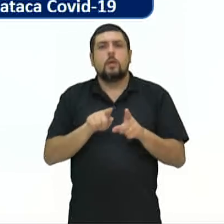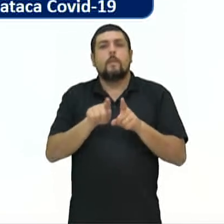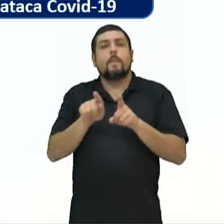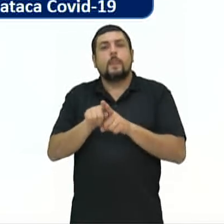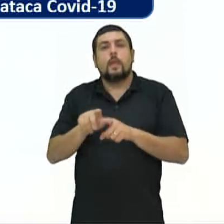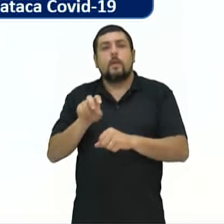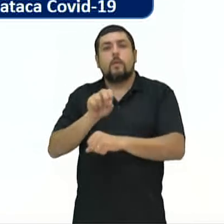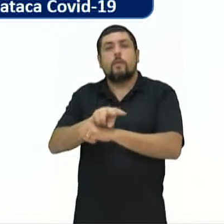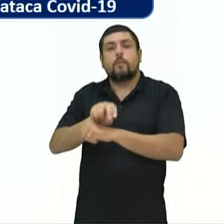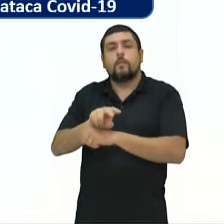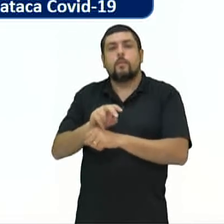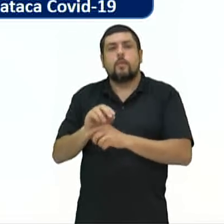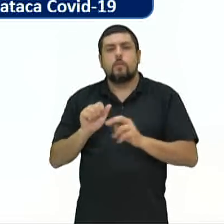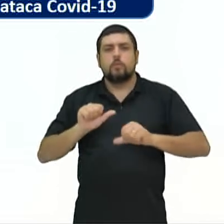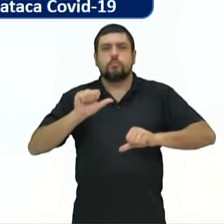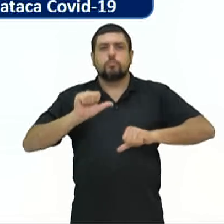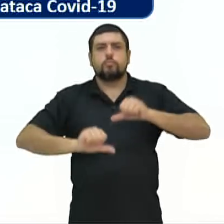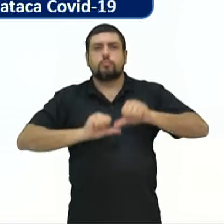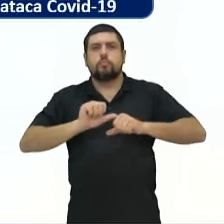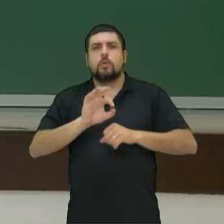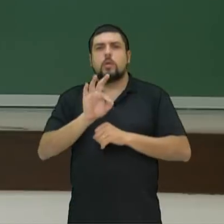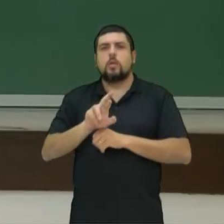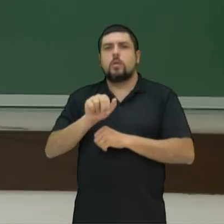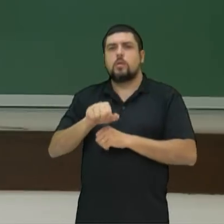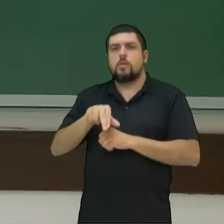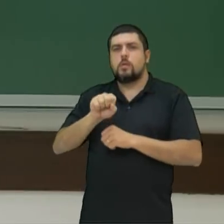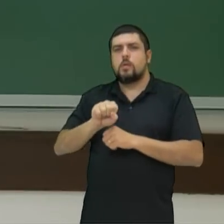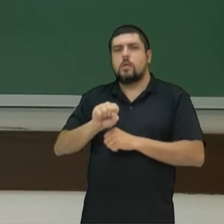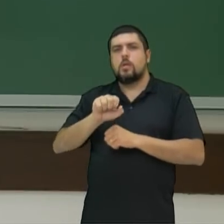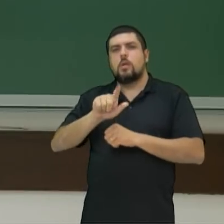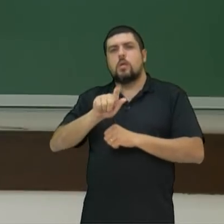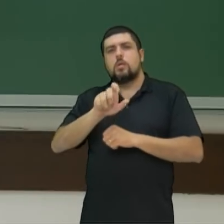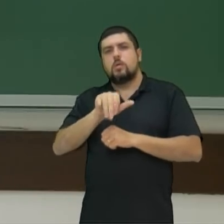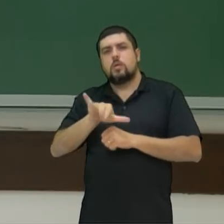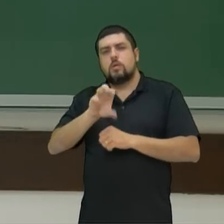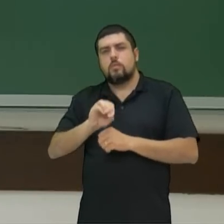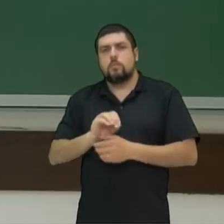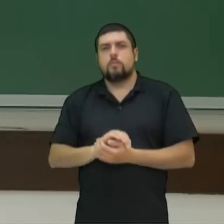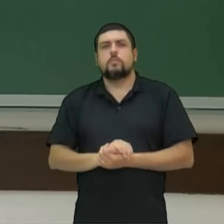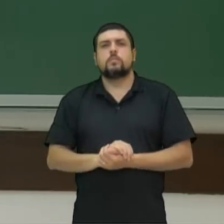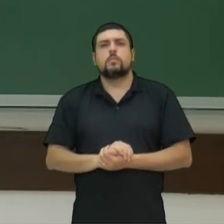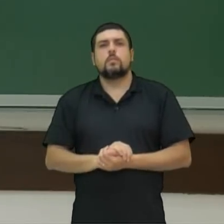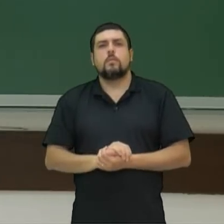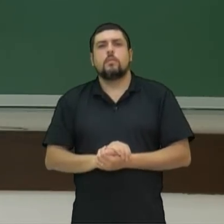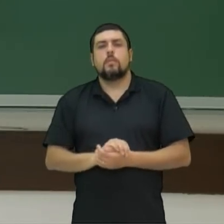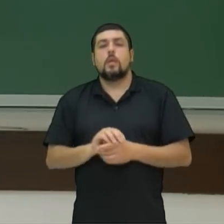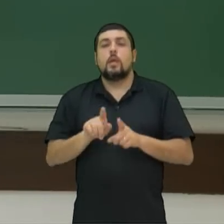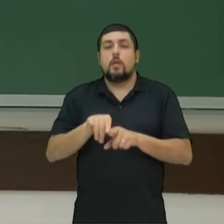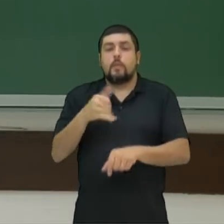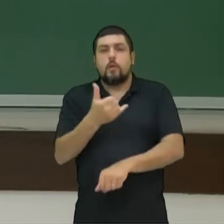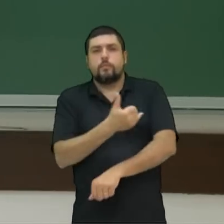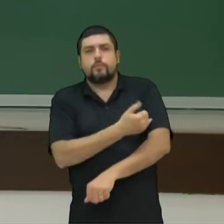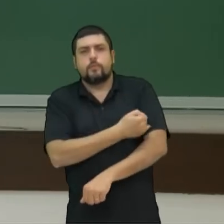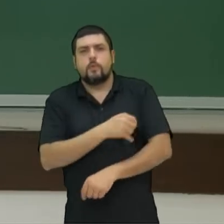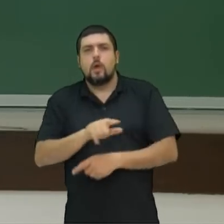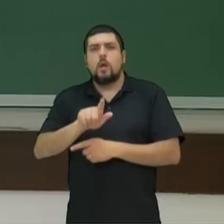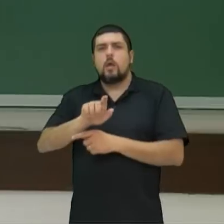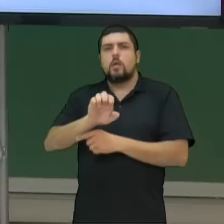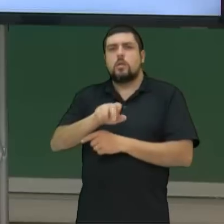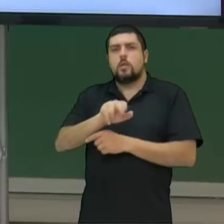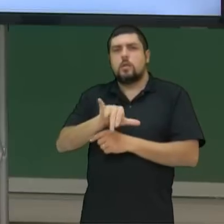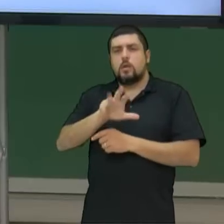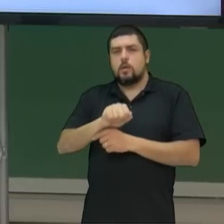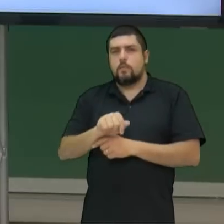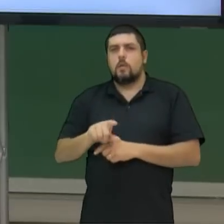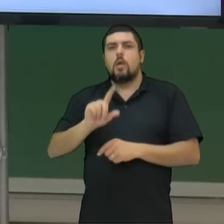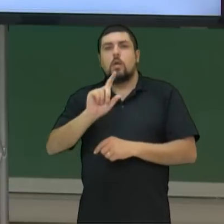vírus transgênico, né? Porque ele recebeu genes que não são deles, que não é dele. E a vacina gênica. Então aqui a gente já reviu alguns